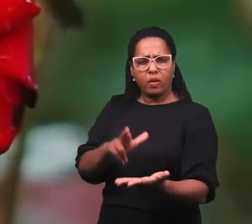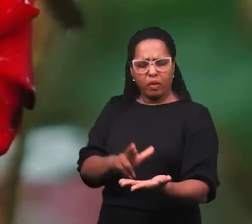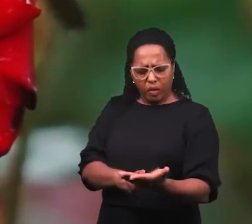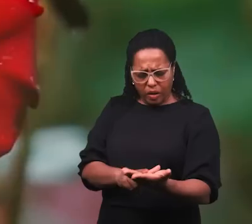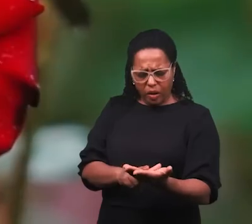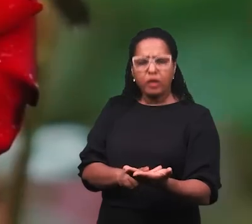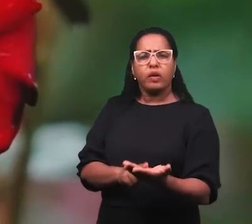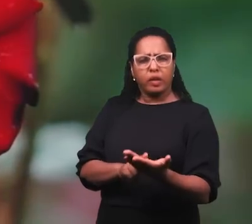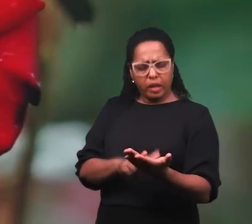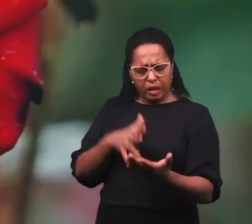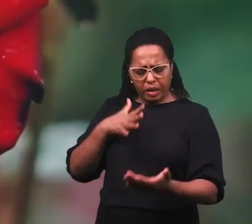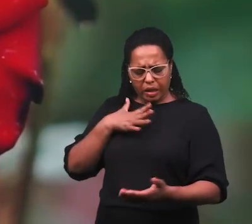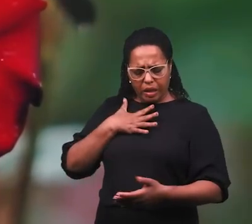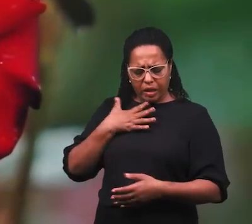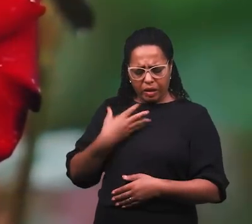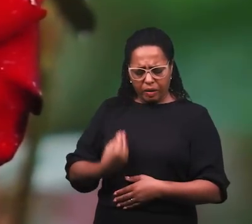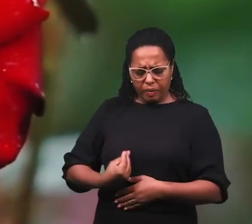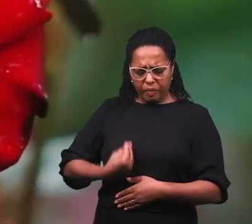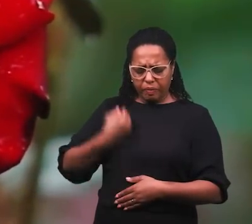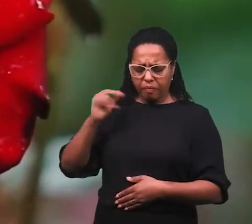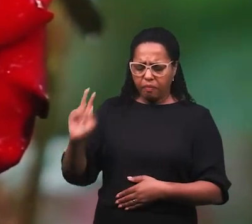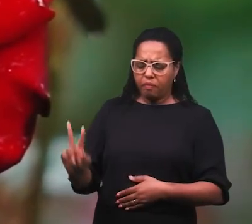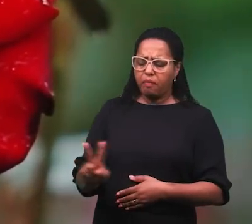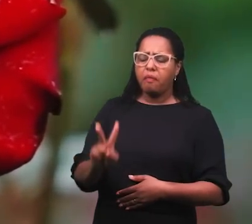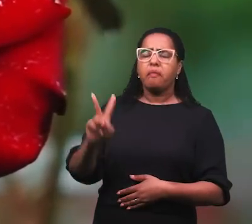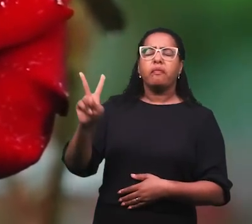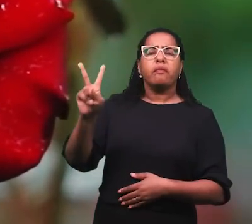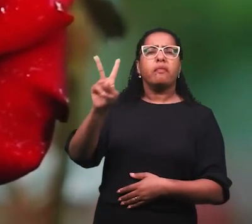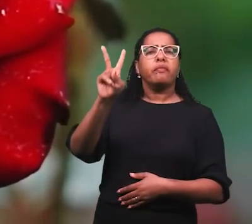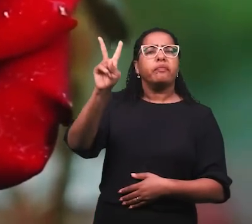Poder que a mim pode